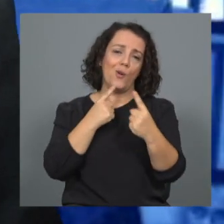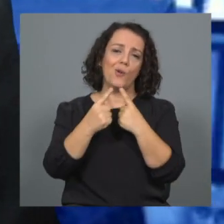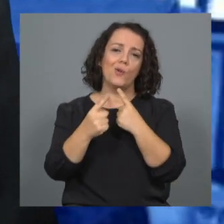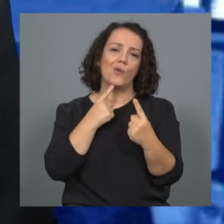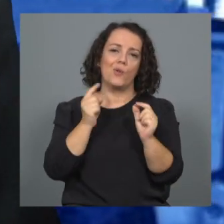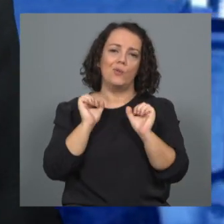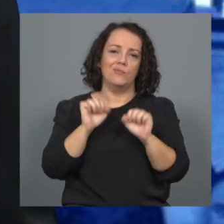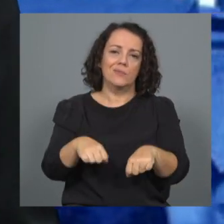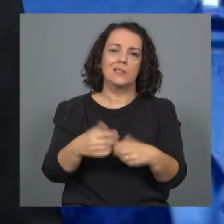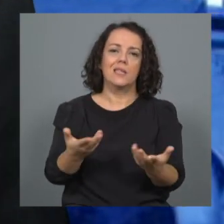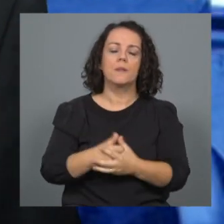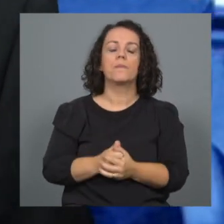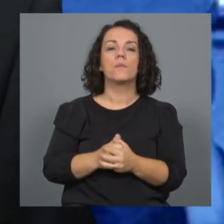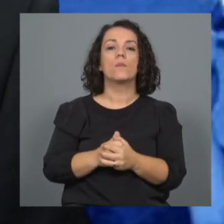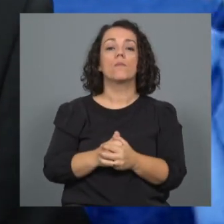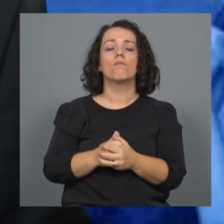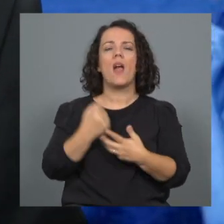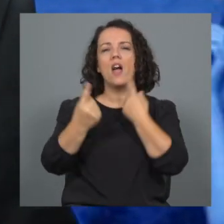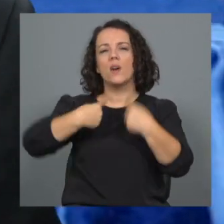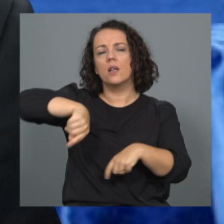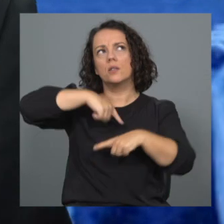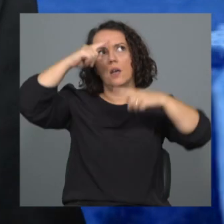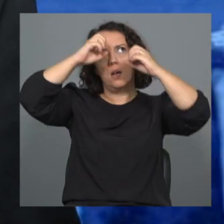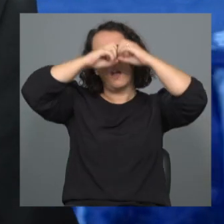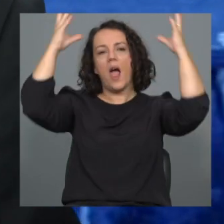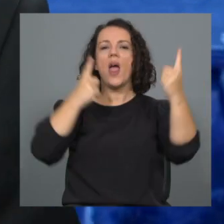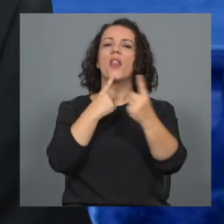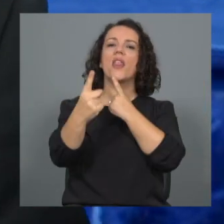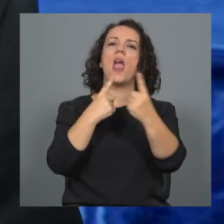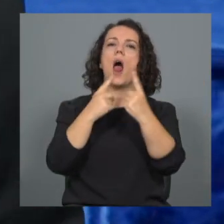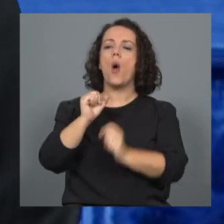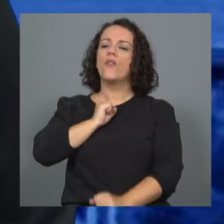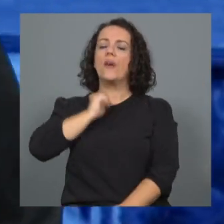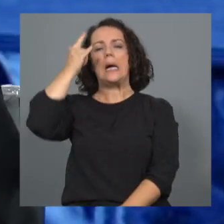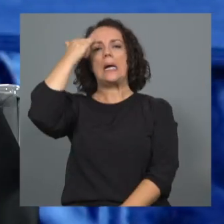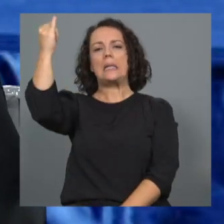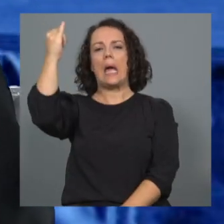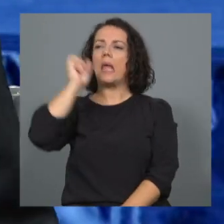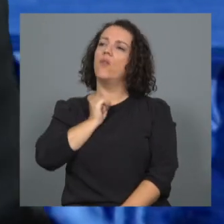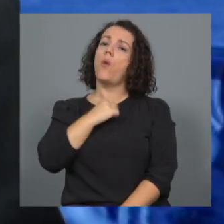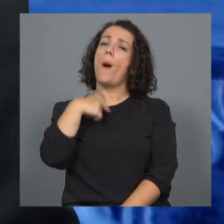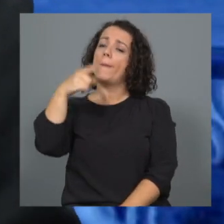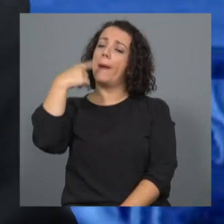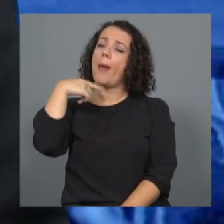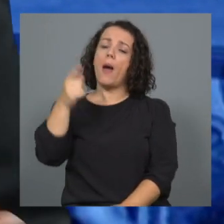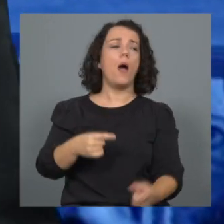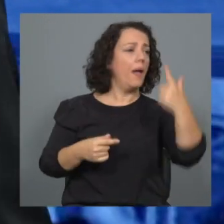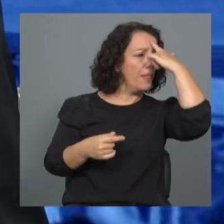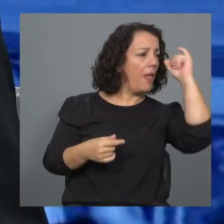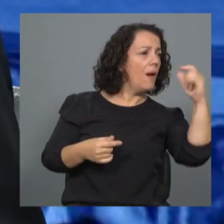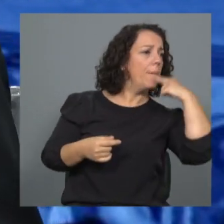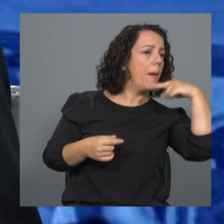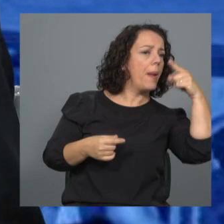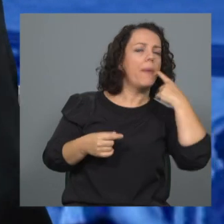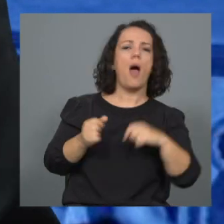como caminhar para aqui. E muitas vezes nós entendemos o diálogo como dois monólogos paralelos. Eu tenho a minha ideia, tu tens a tua, vamos aqui falar os dois, mas cada um está a